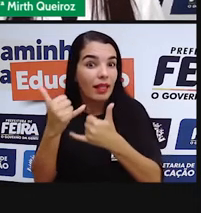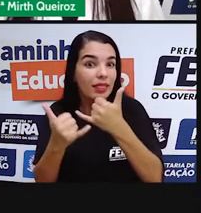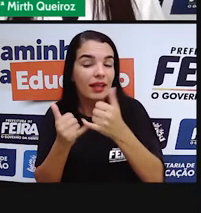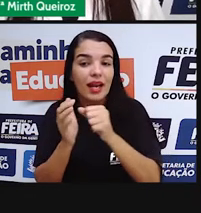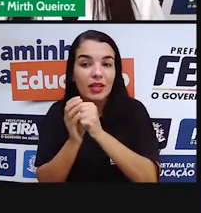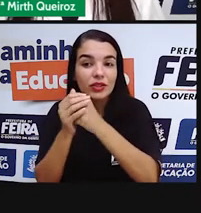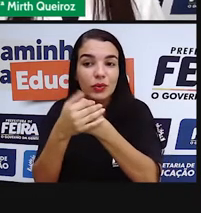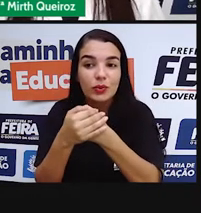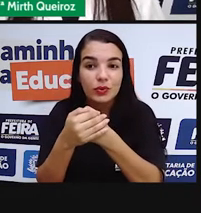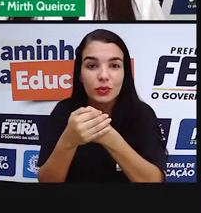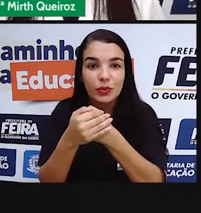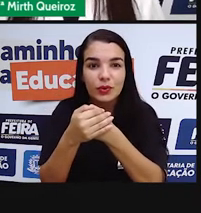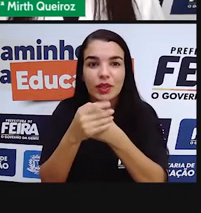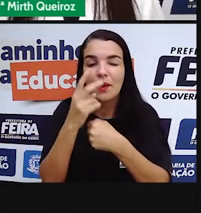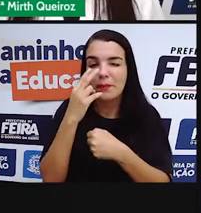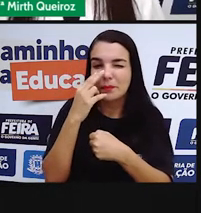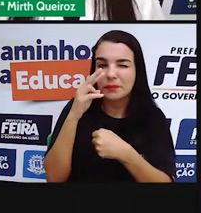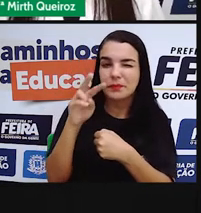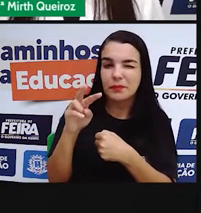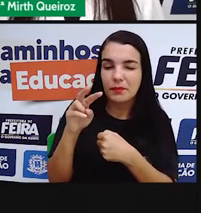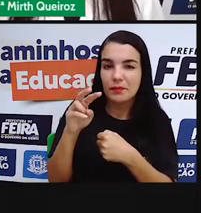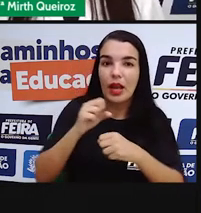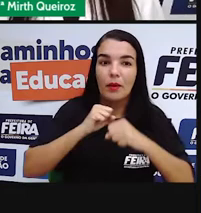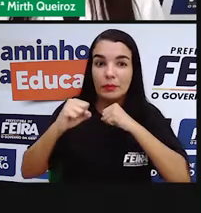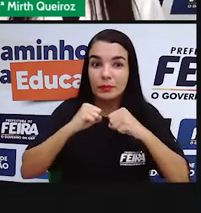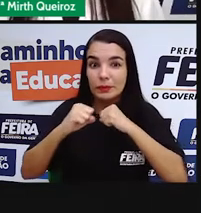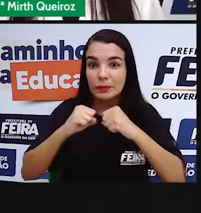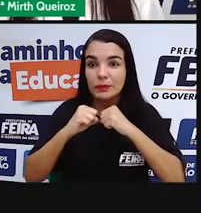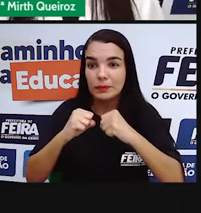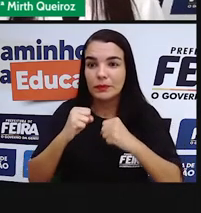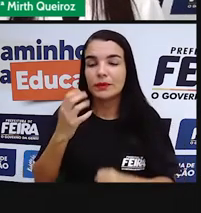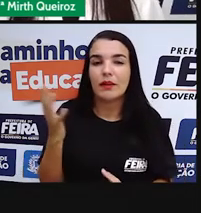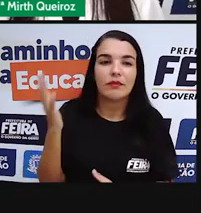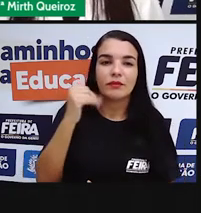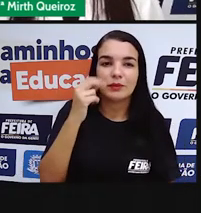é o pique-esconde na sua cor. Vamos ver?